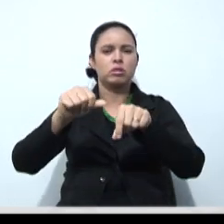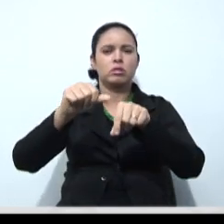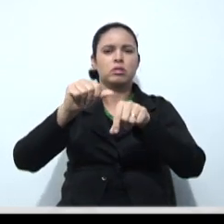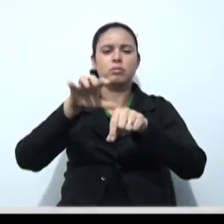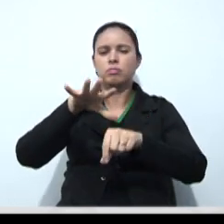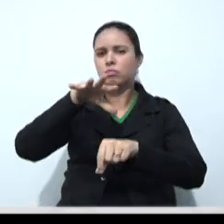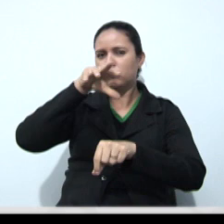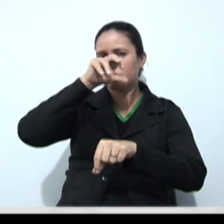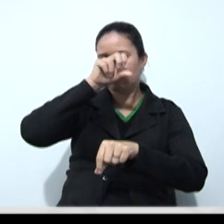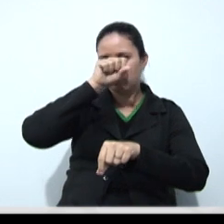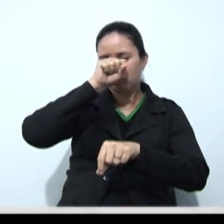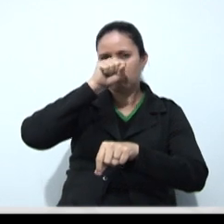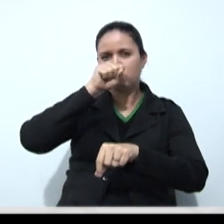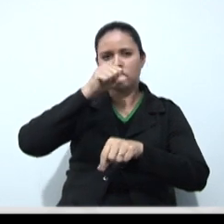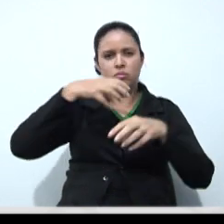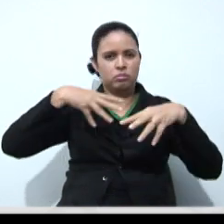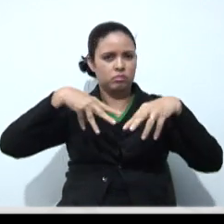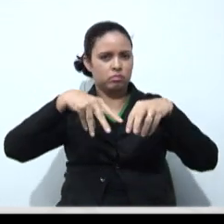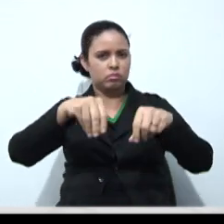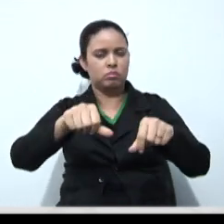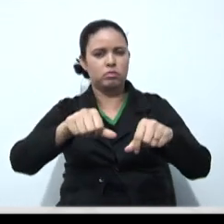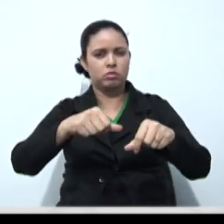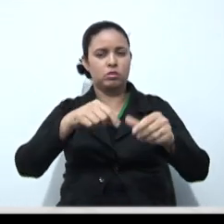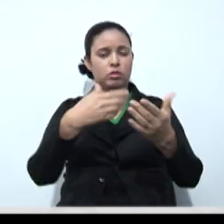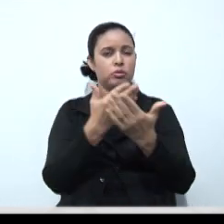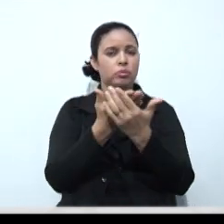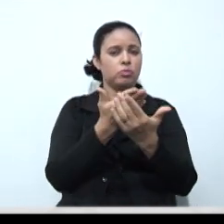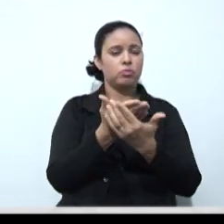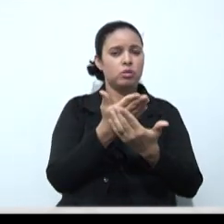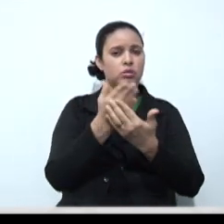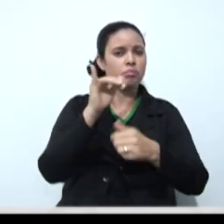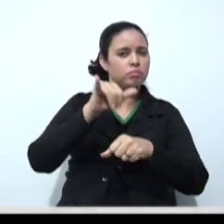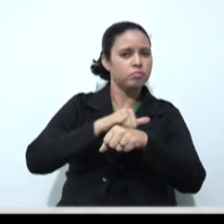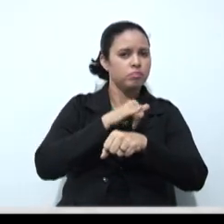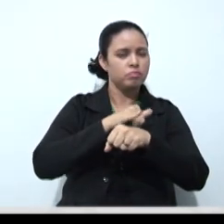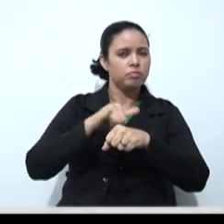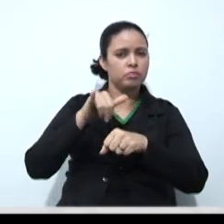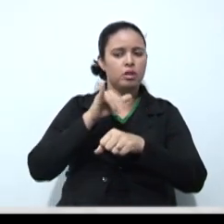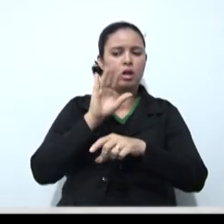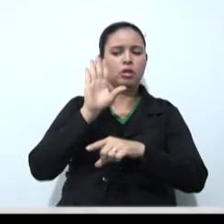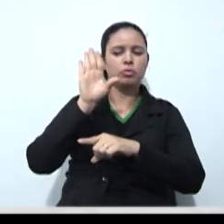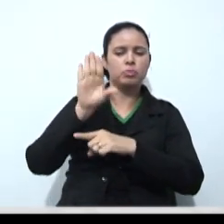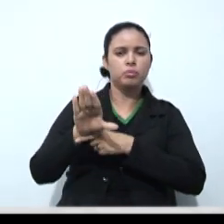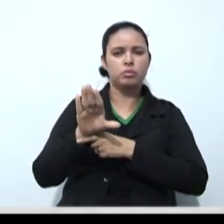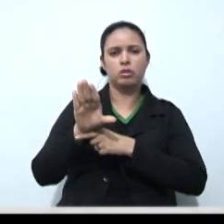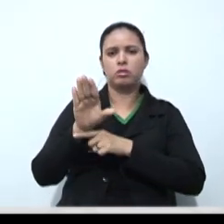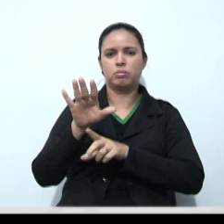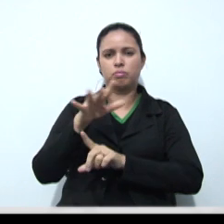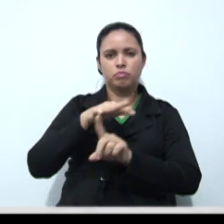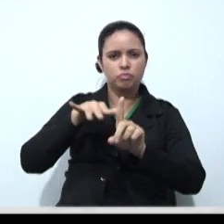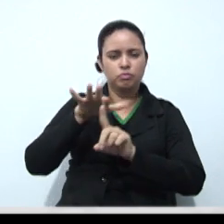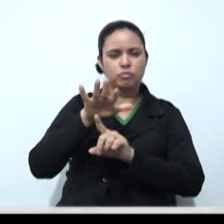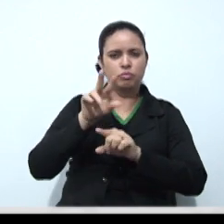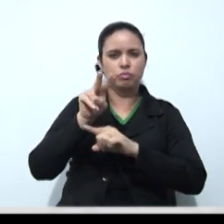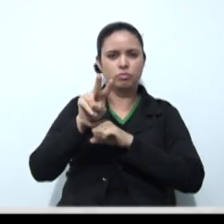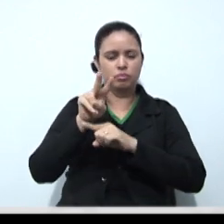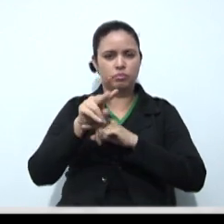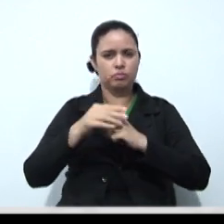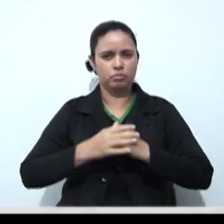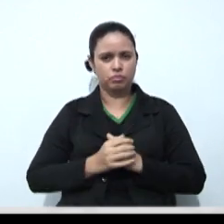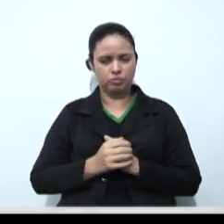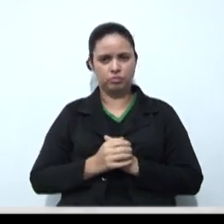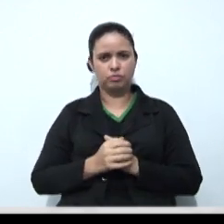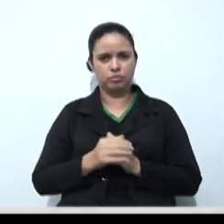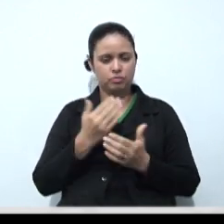estratégias sustentáveis para minimizar o impacto causado pela ação humana na natureza. Ultimamente,